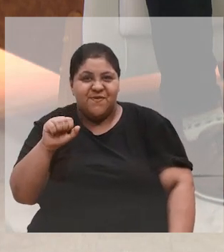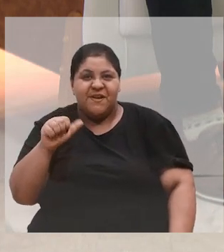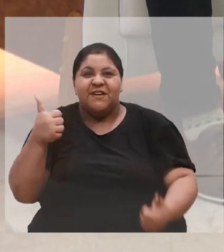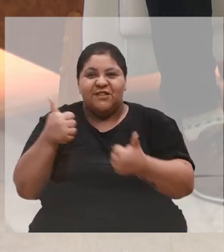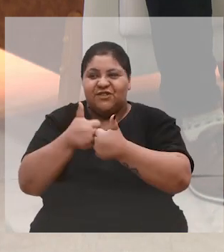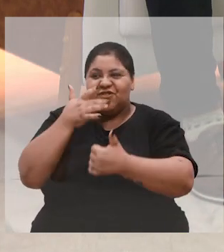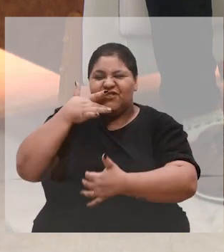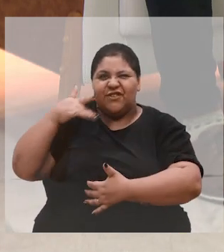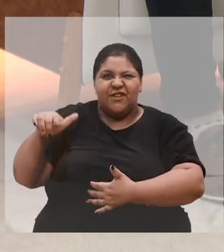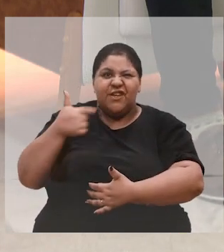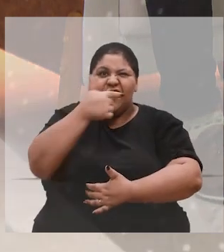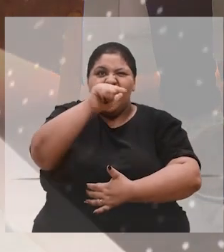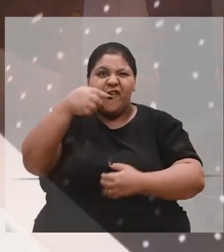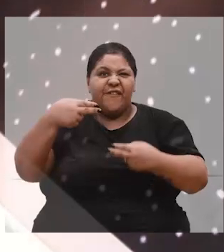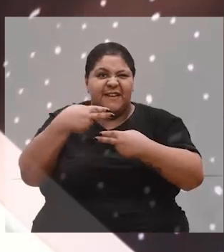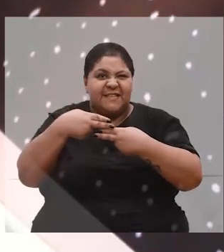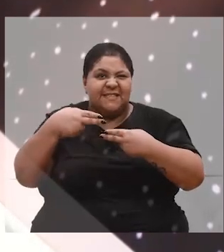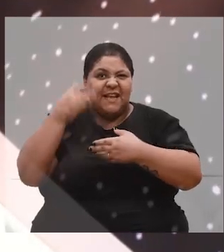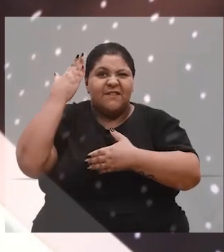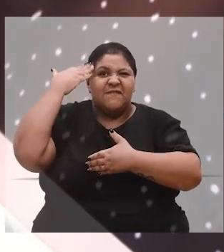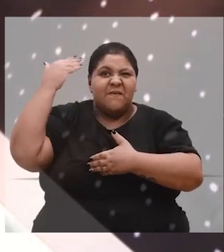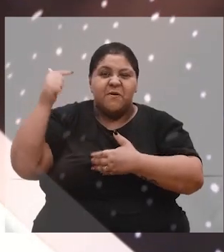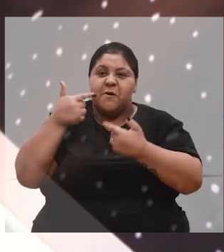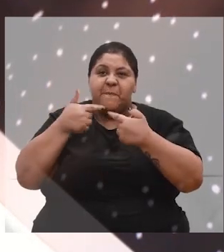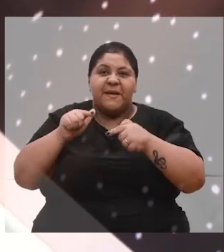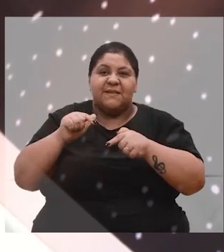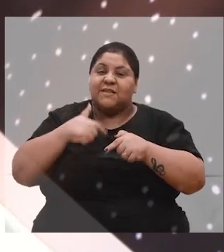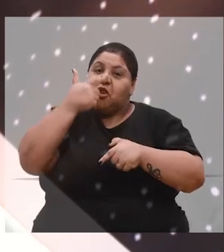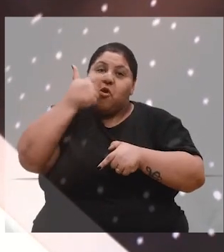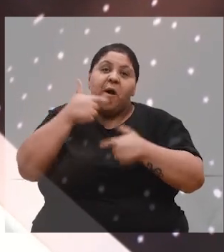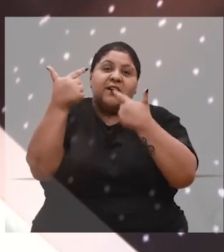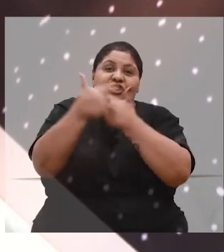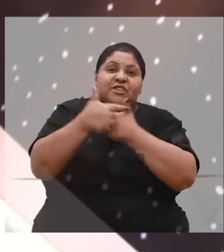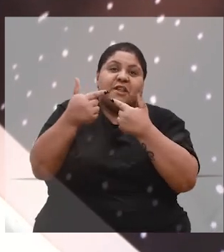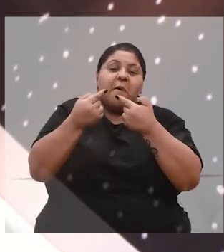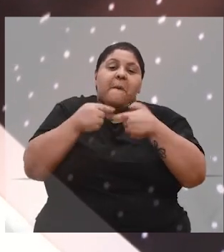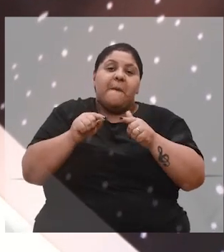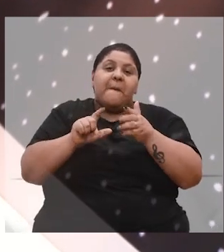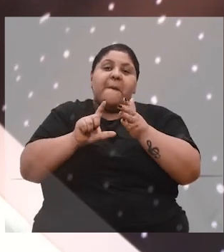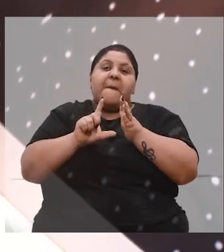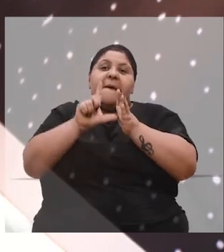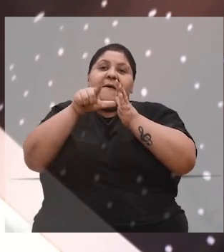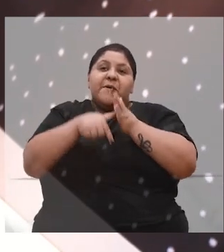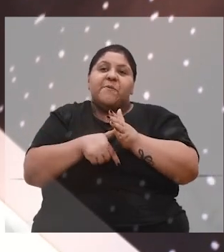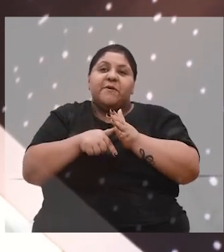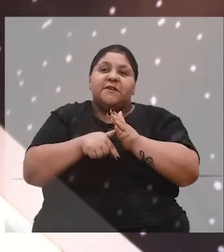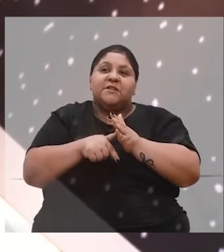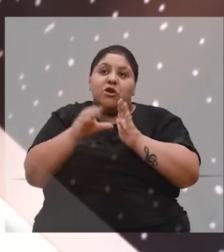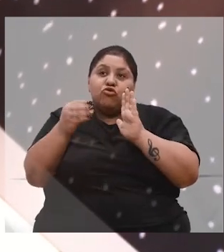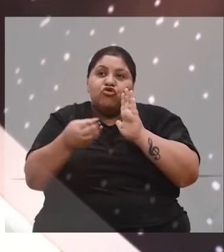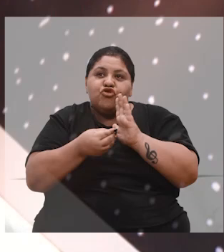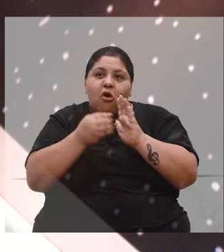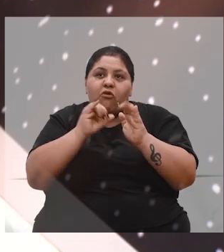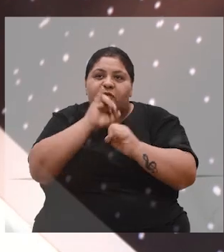não rio em nenhuma coisa engraçada. Mas, quando eu ver a internet, eu começo a